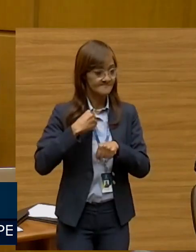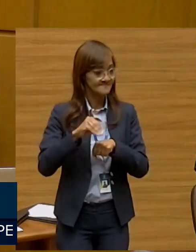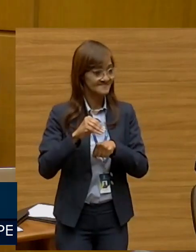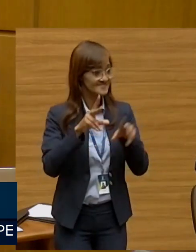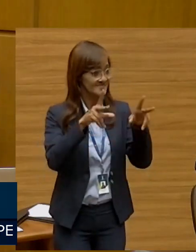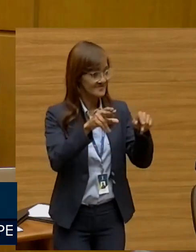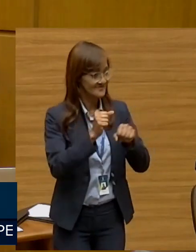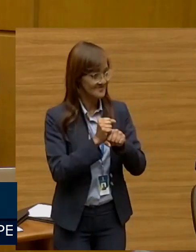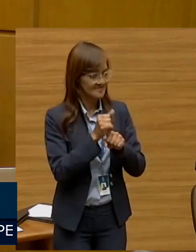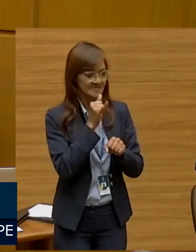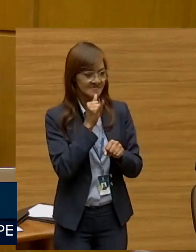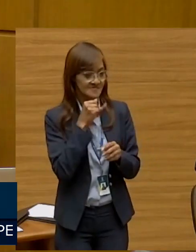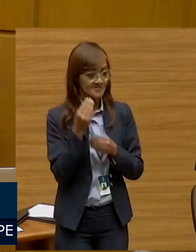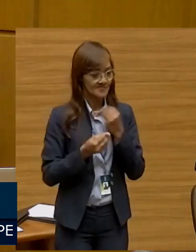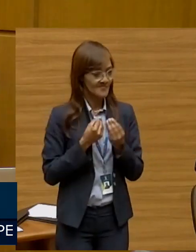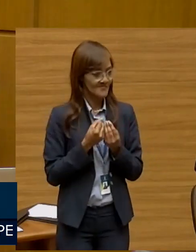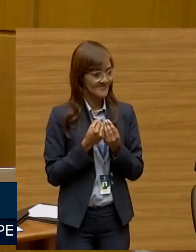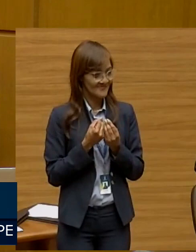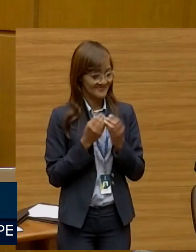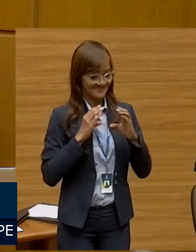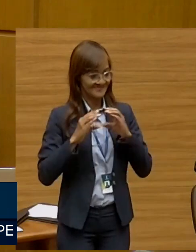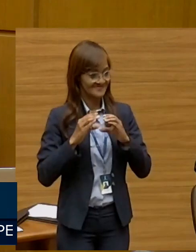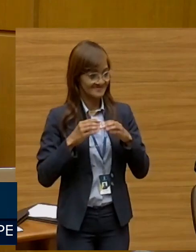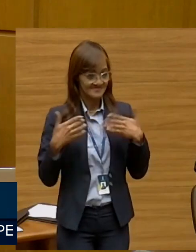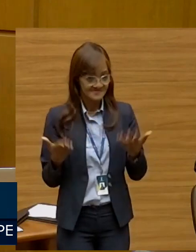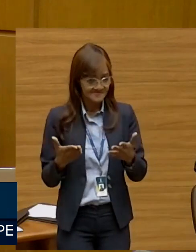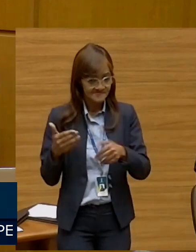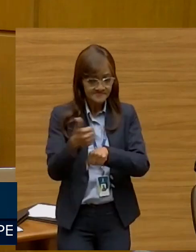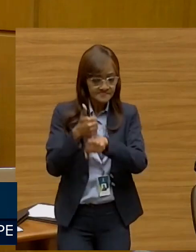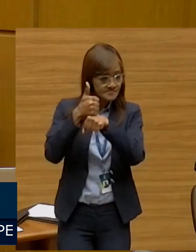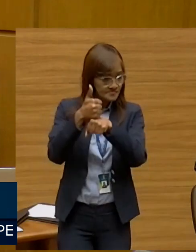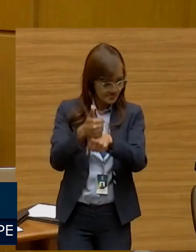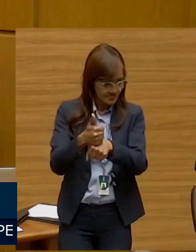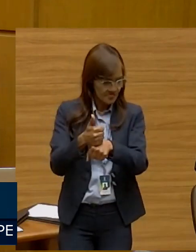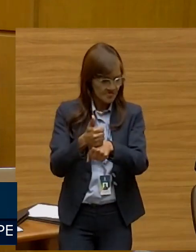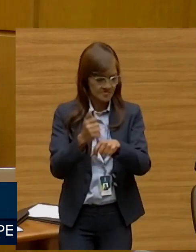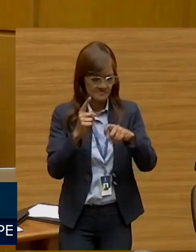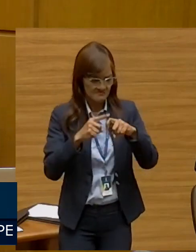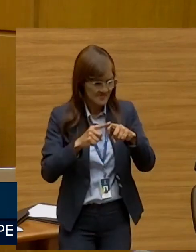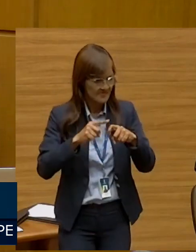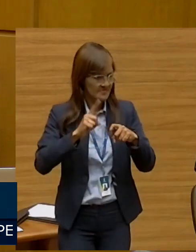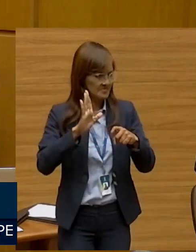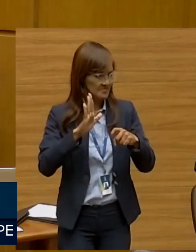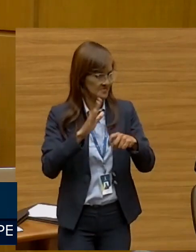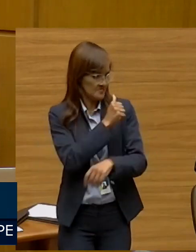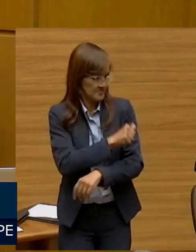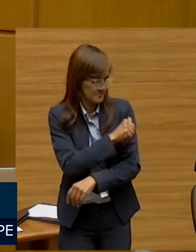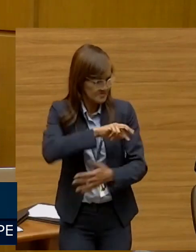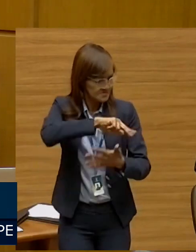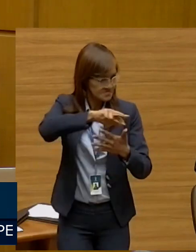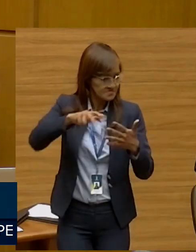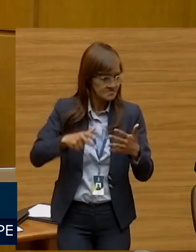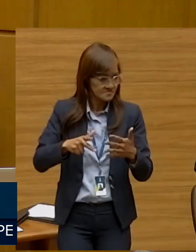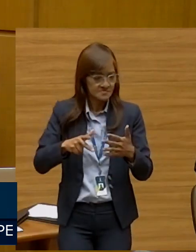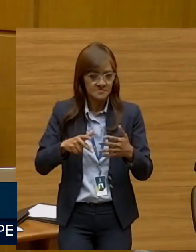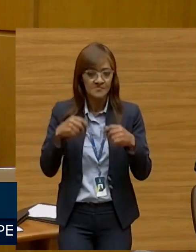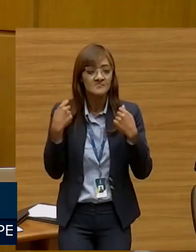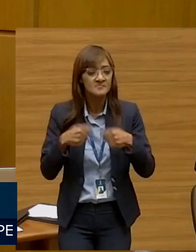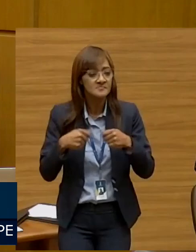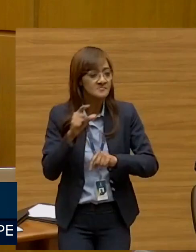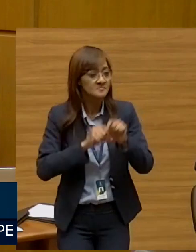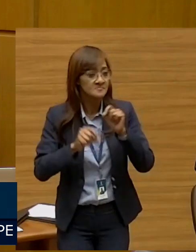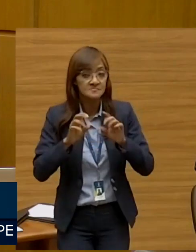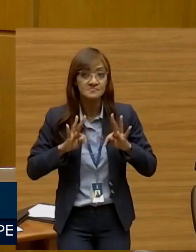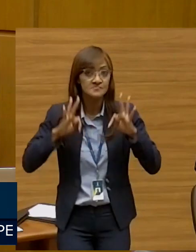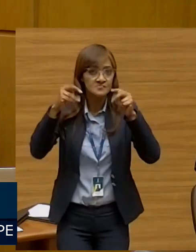de signos. Para os profissionais da saúde, a comunicação significa compartilhar todo o conhecimento